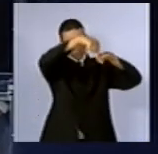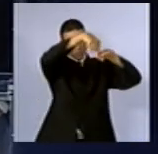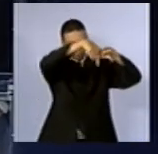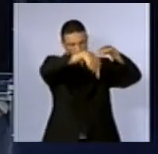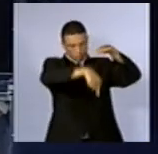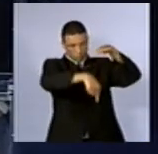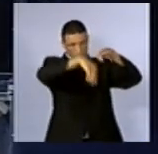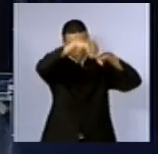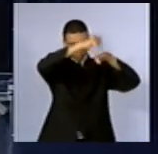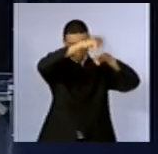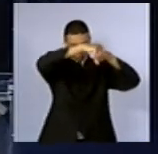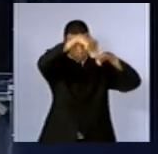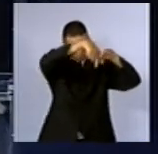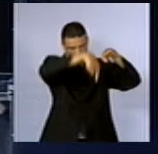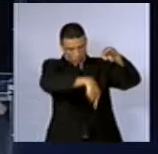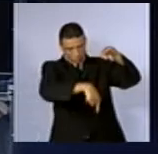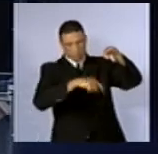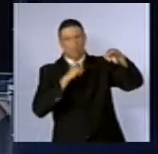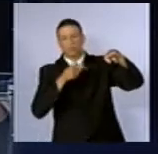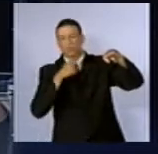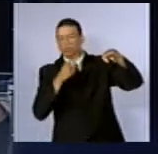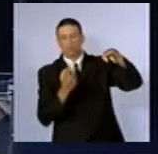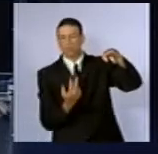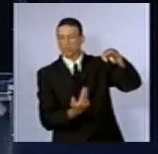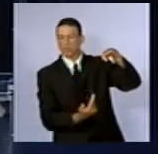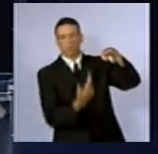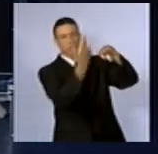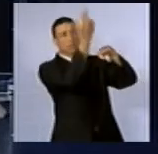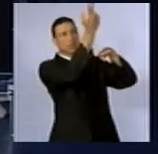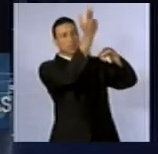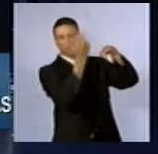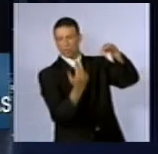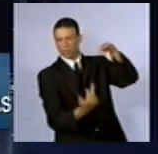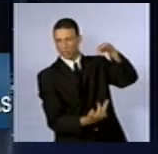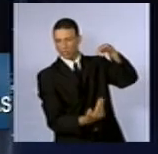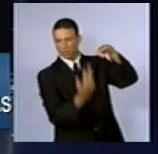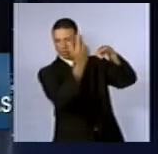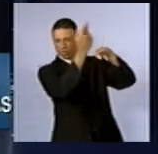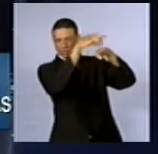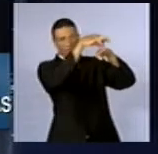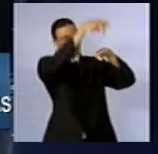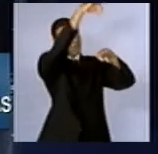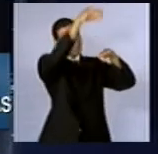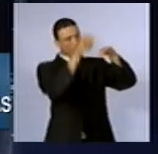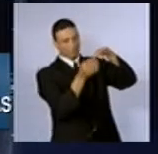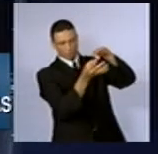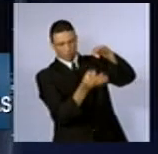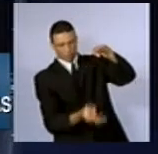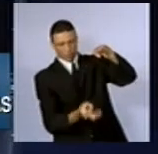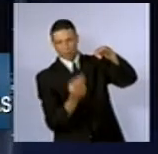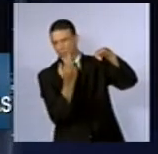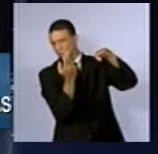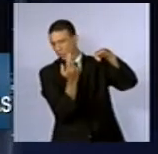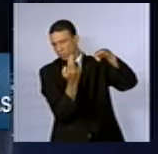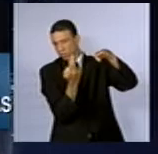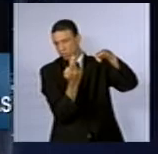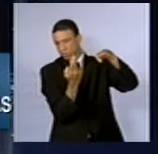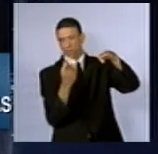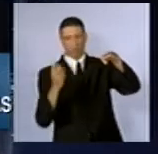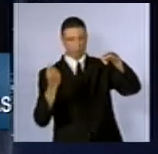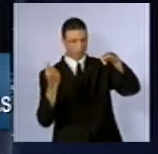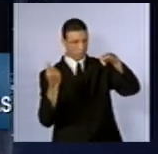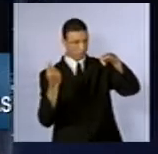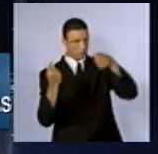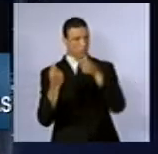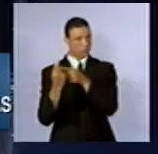basicamente porque ela, em termos de eficiência, ela tem a mesma eficiência do aumento da altura. Entretanto, ela tem uma questão custo e uma